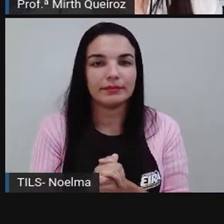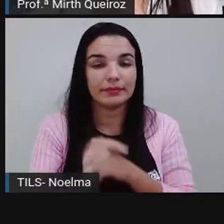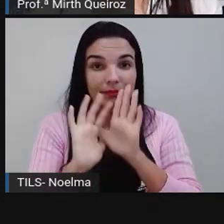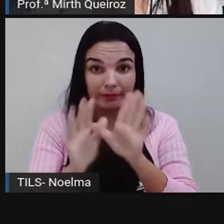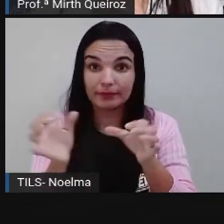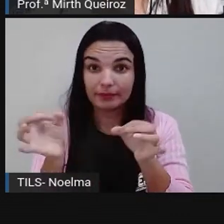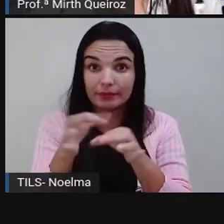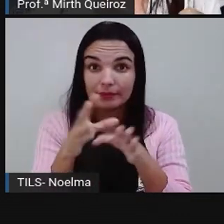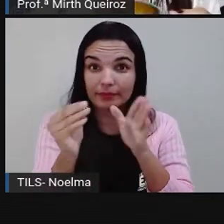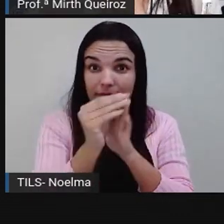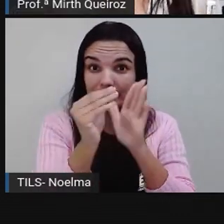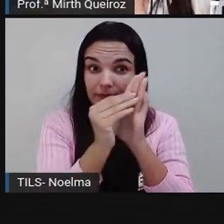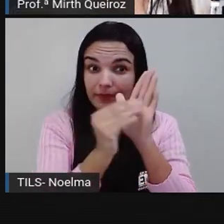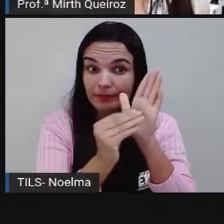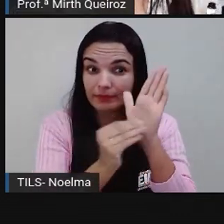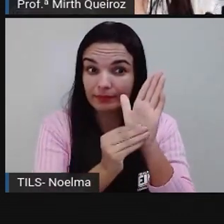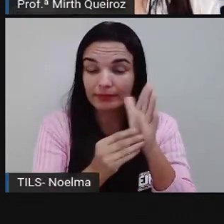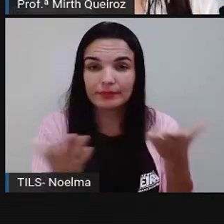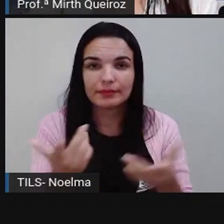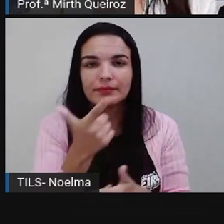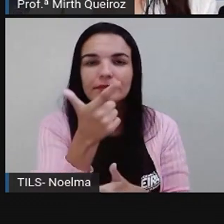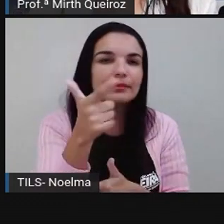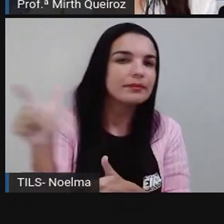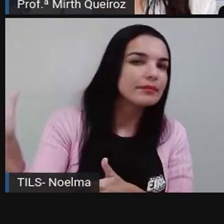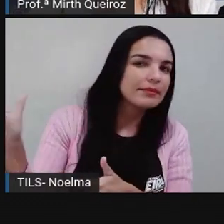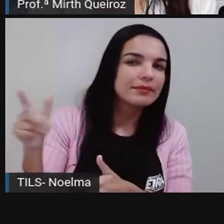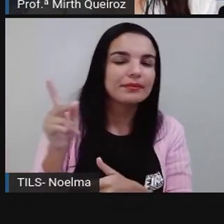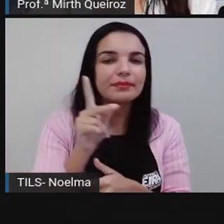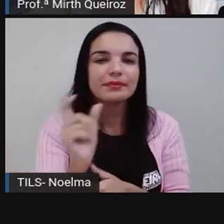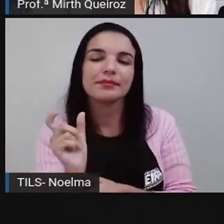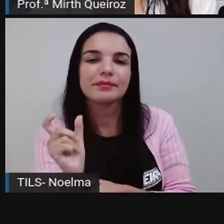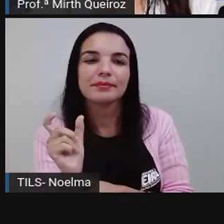Preencheram? Vou pegar mais uma palavrinha.